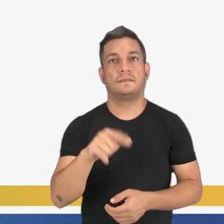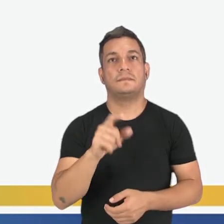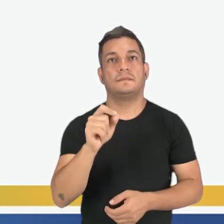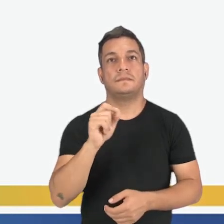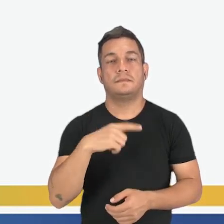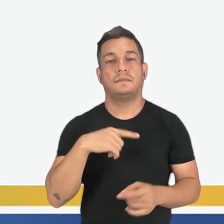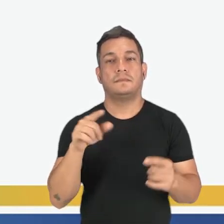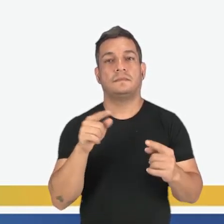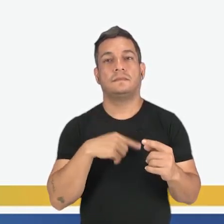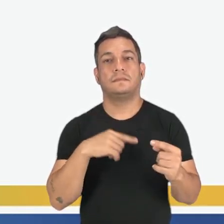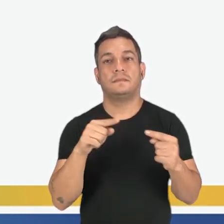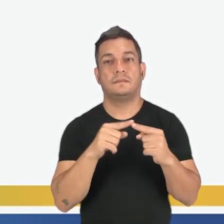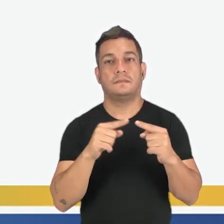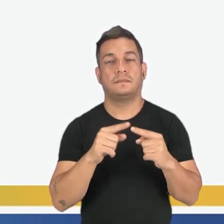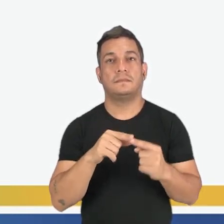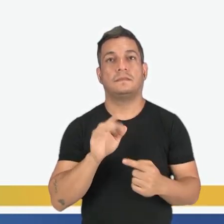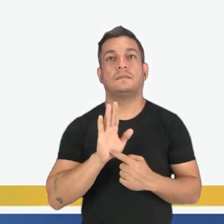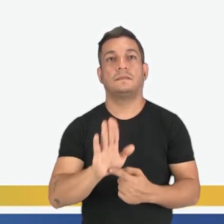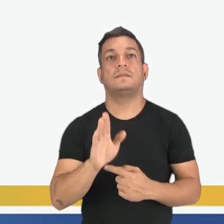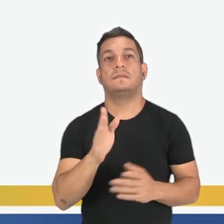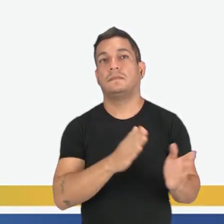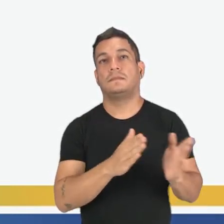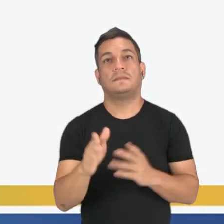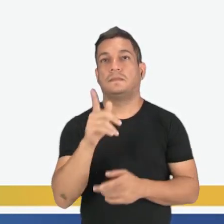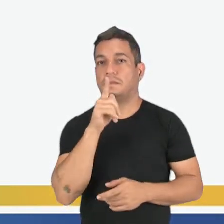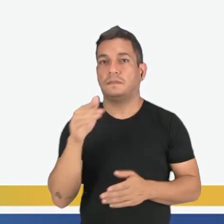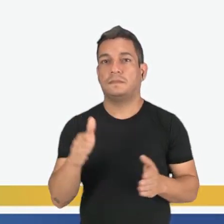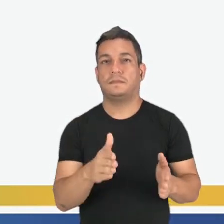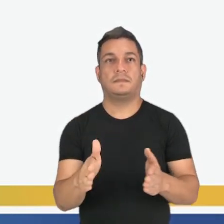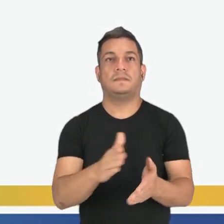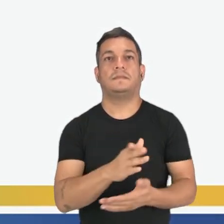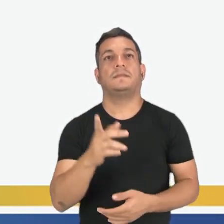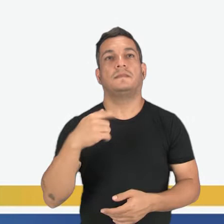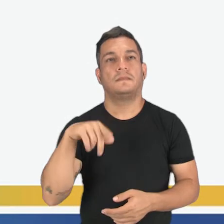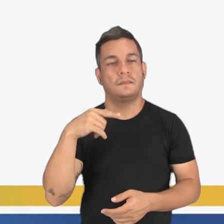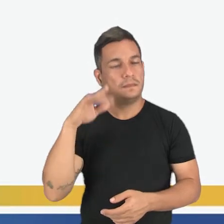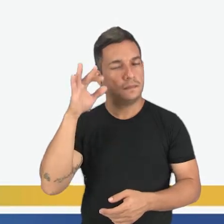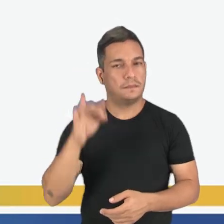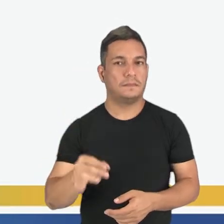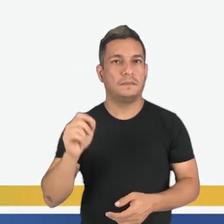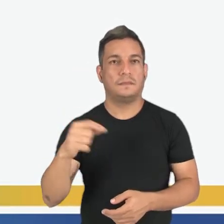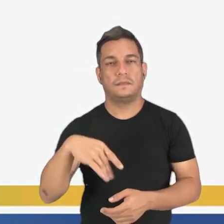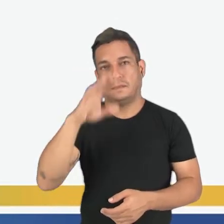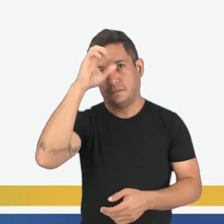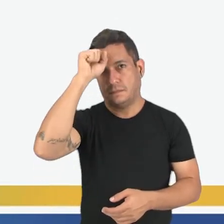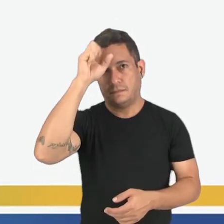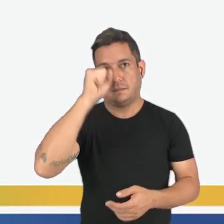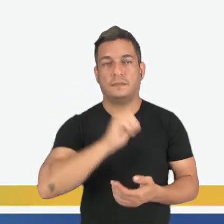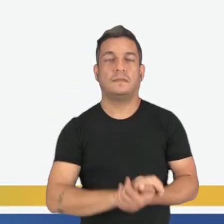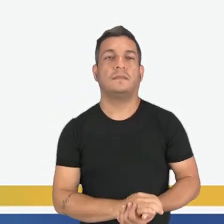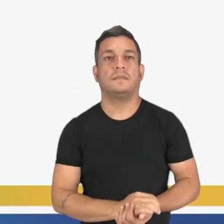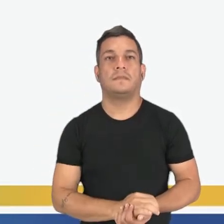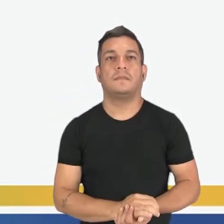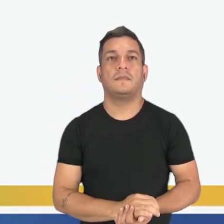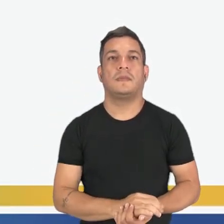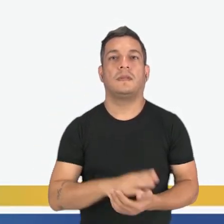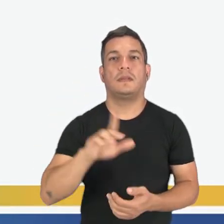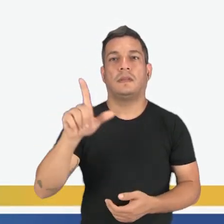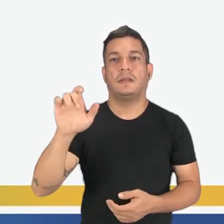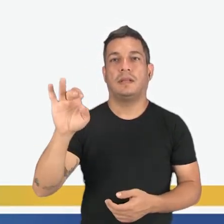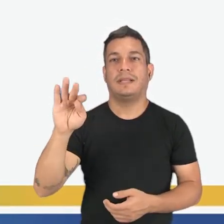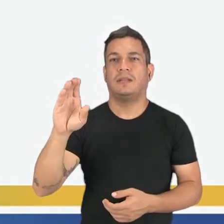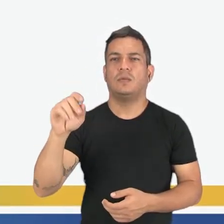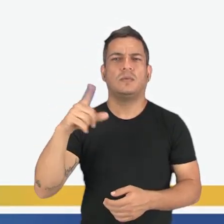alternativas que indicam as partes do rio. Tenho certeza que vocês aprenderam. Então,